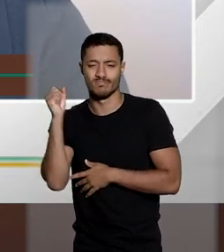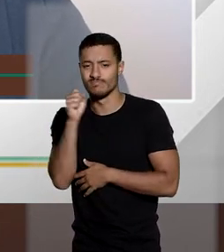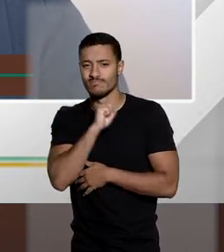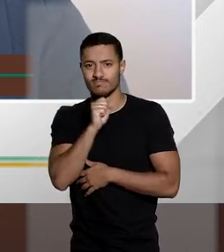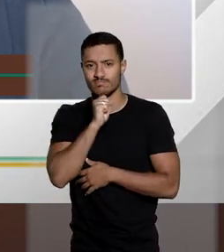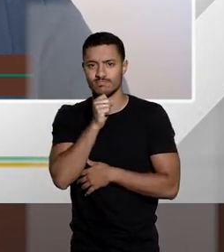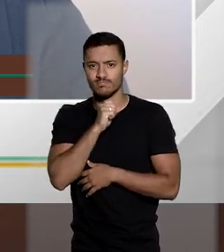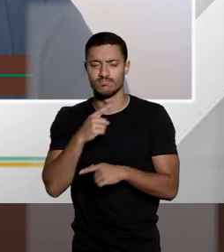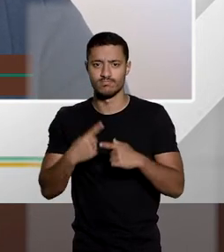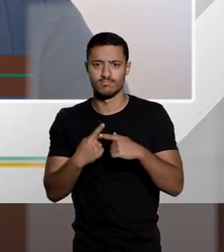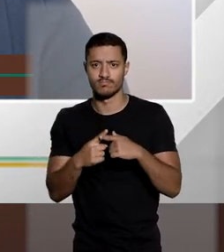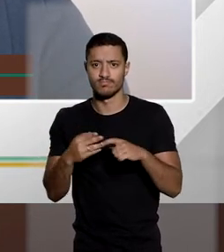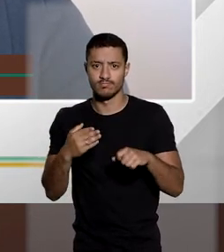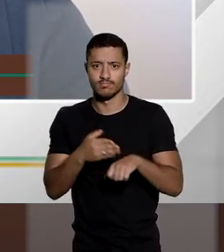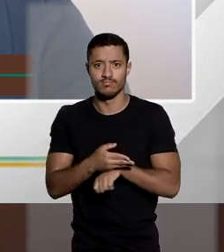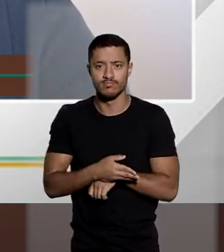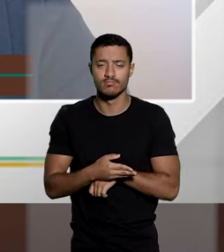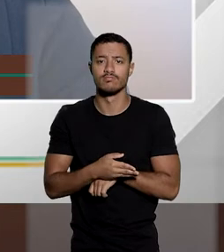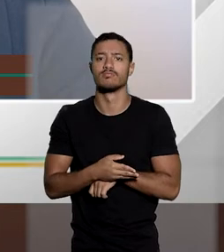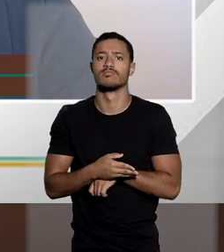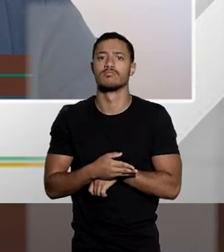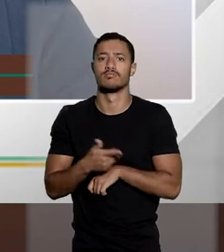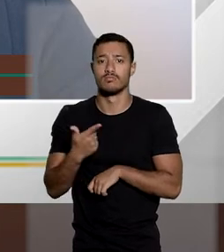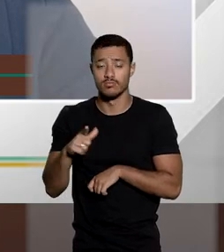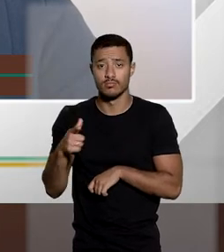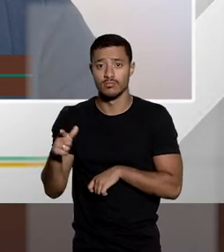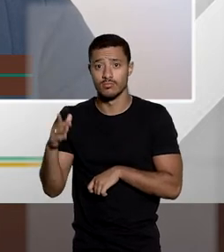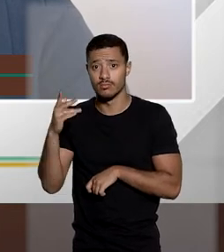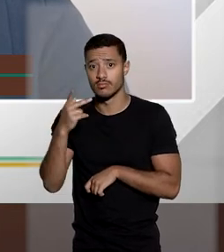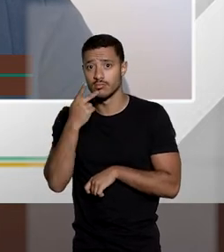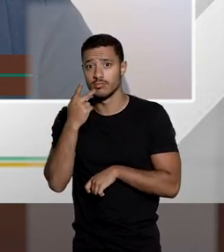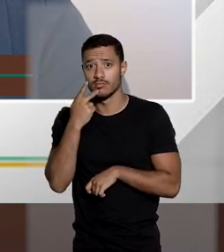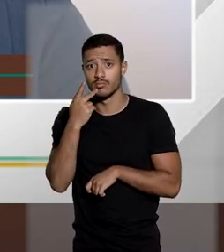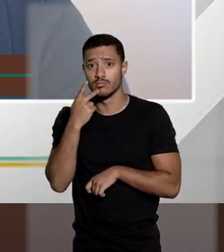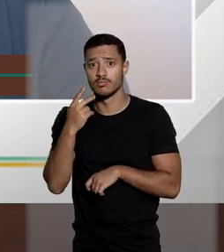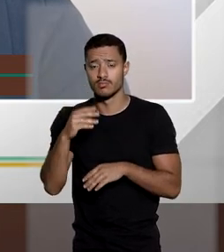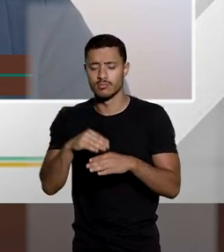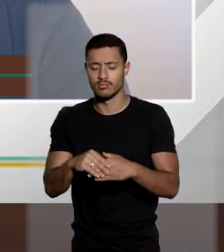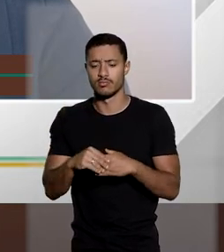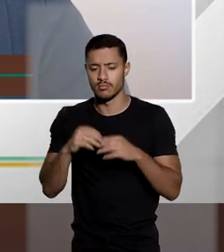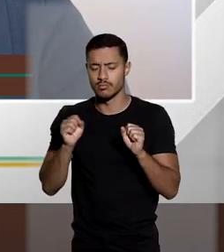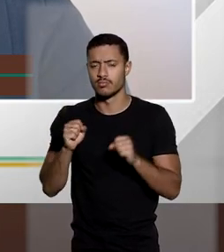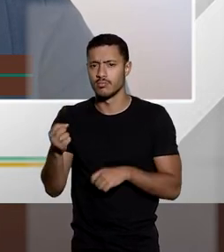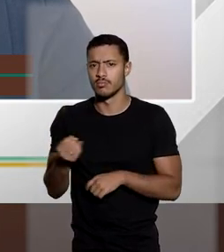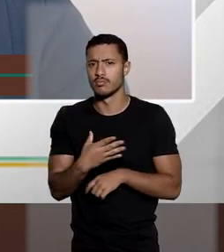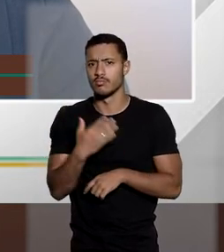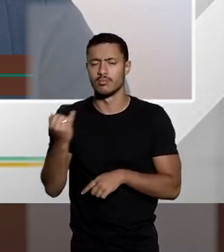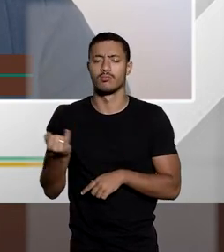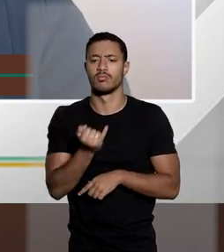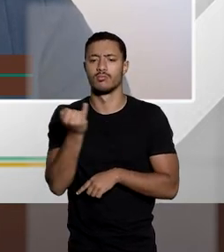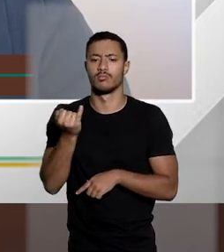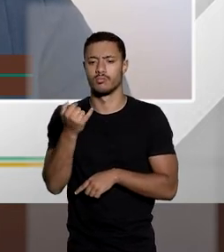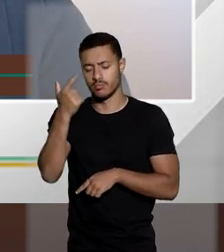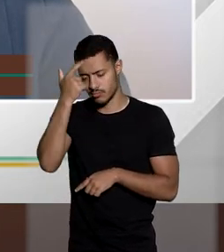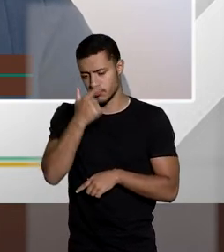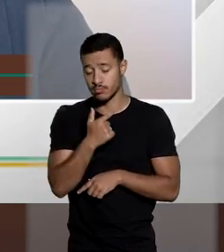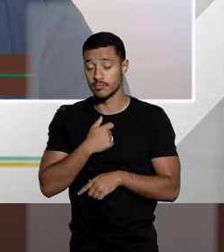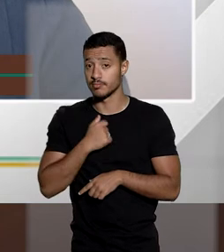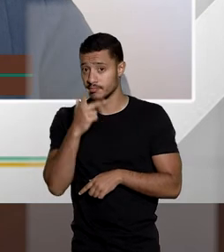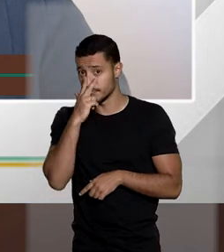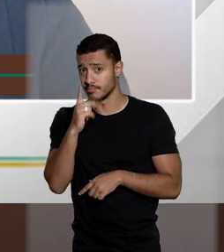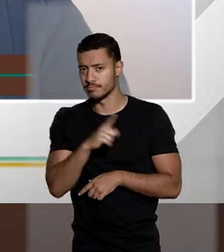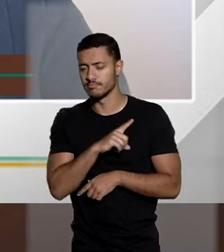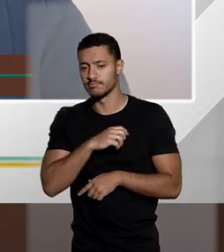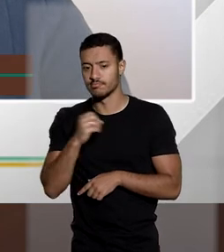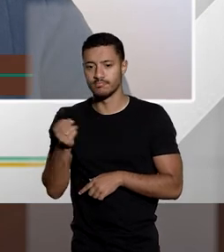novidades, porque só incorporou o que já era testado. Outros entendem que ela traz, sim, novidades importantes, que é o meu caso, né? Eu acho que tem